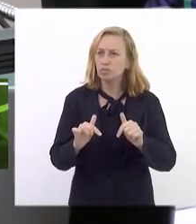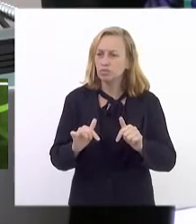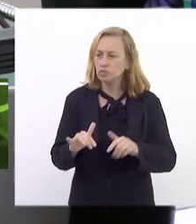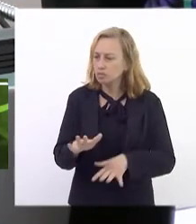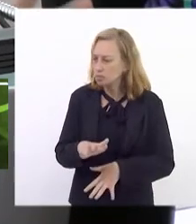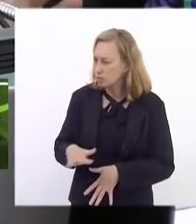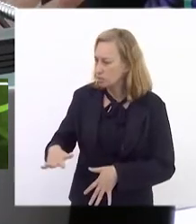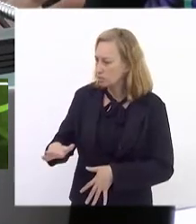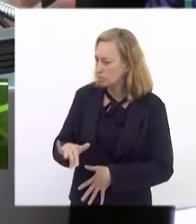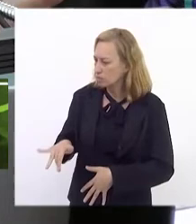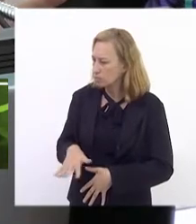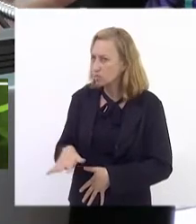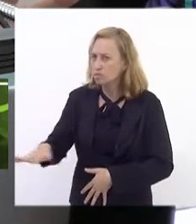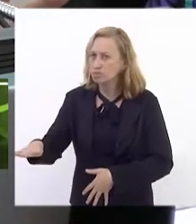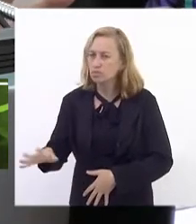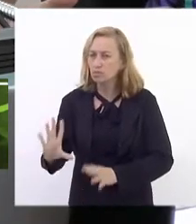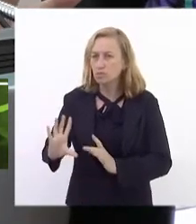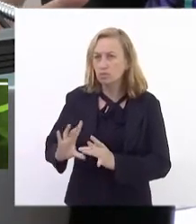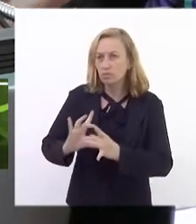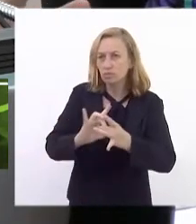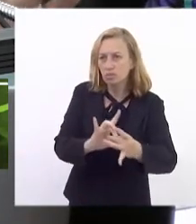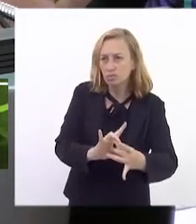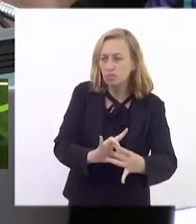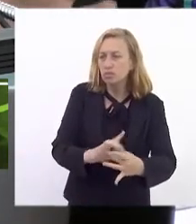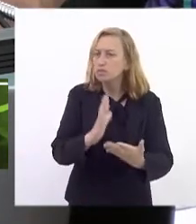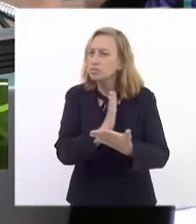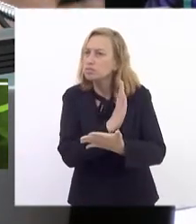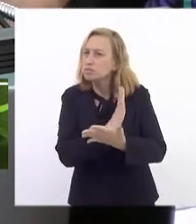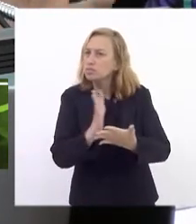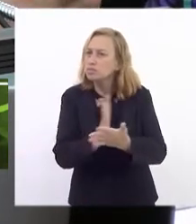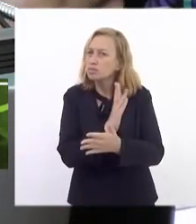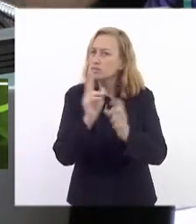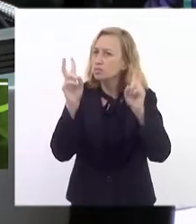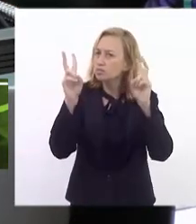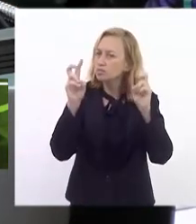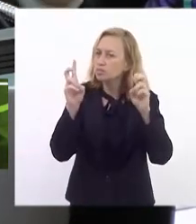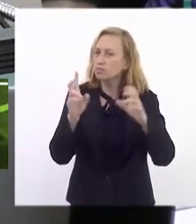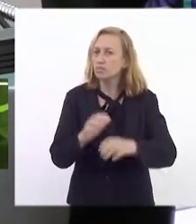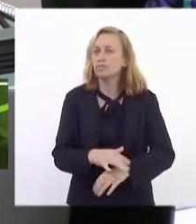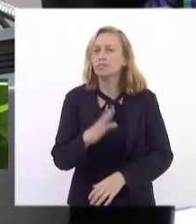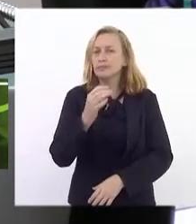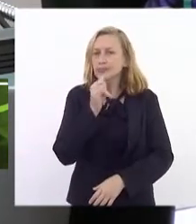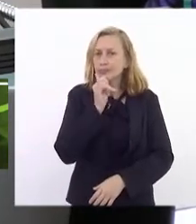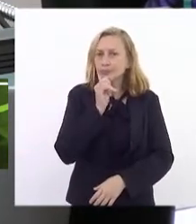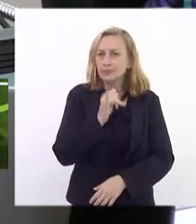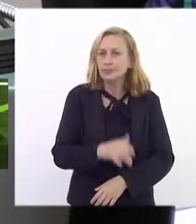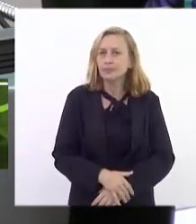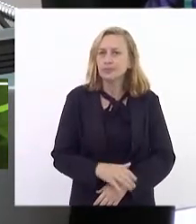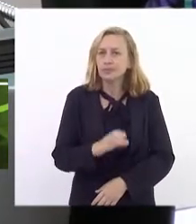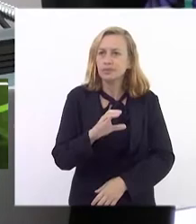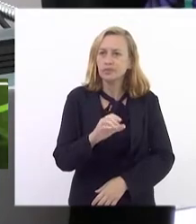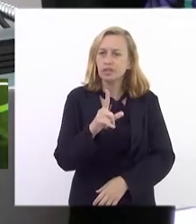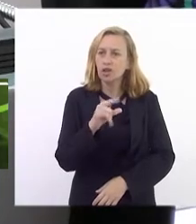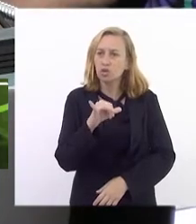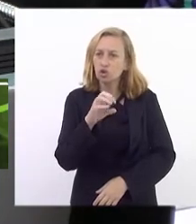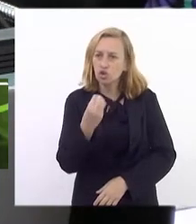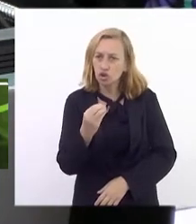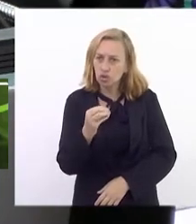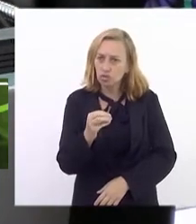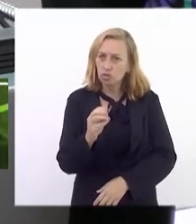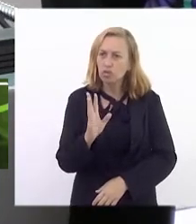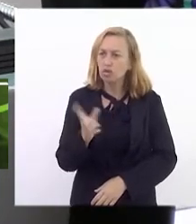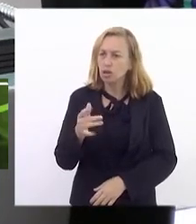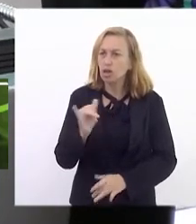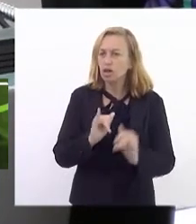comunidades? Se isso está ligado a alguma questão específica. Aí, por exemplo, o Claudino acabou de